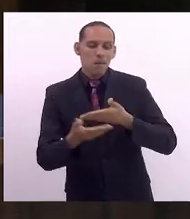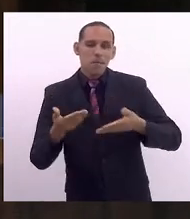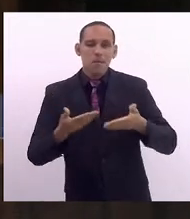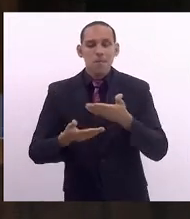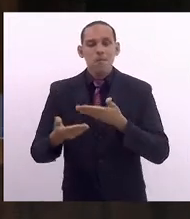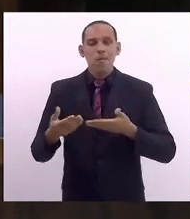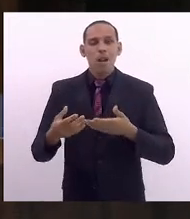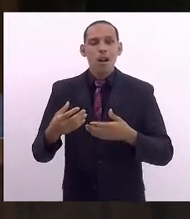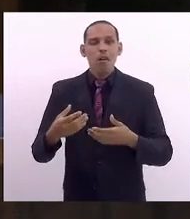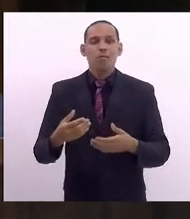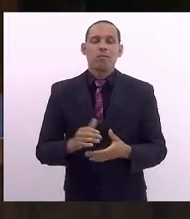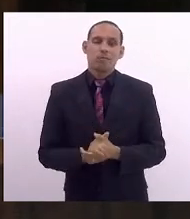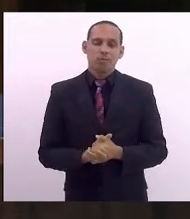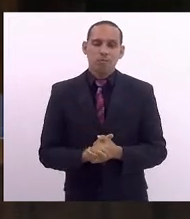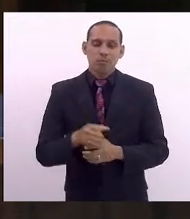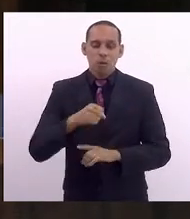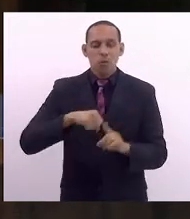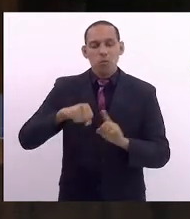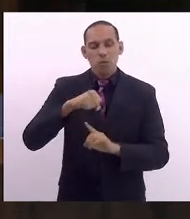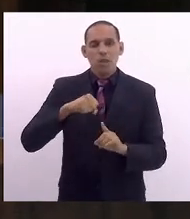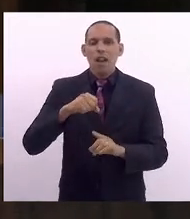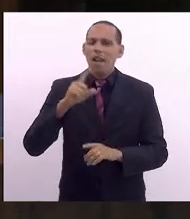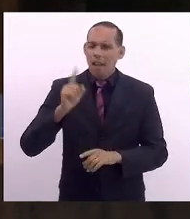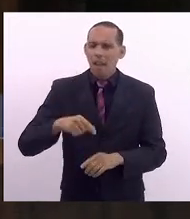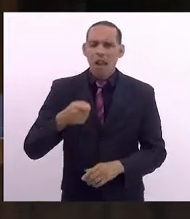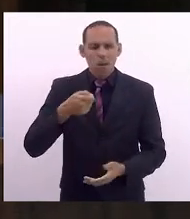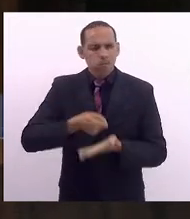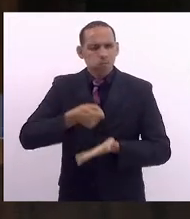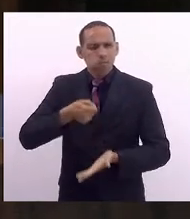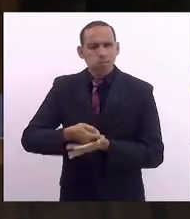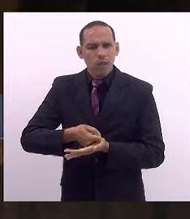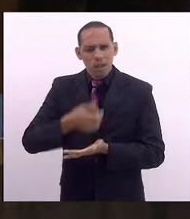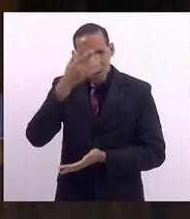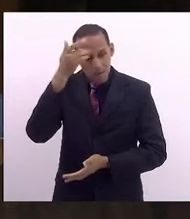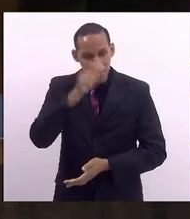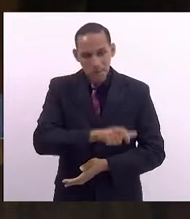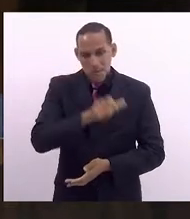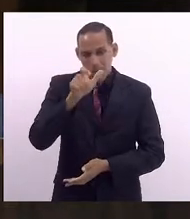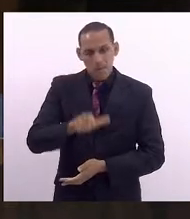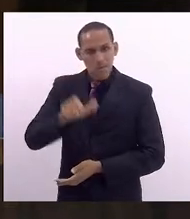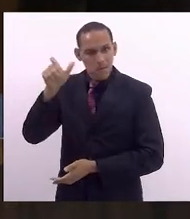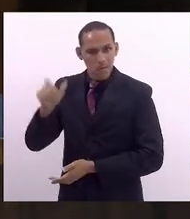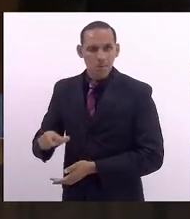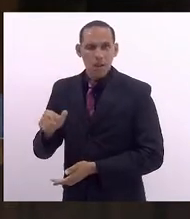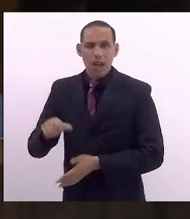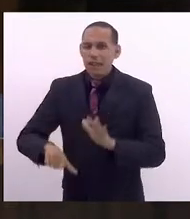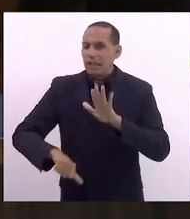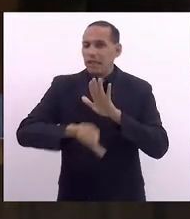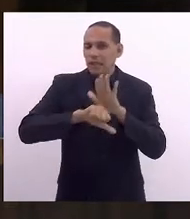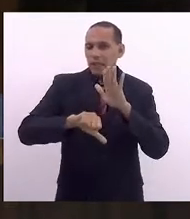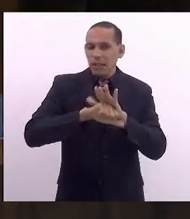sociedade. E se isso já é uma punição na nossa sociedade para aqueles que cometeram crimes,